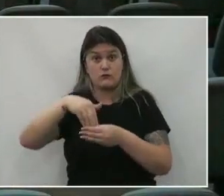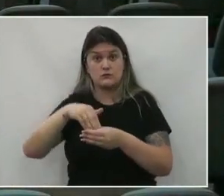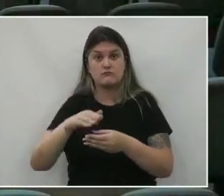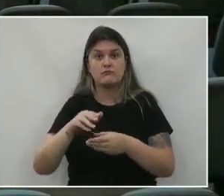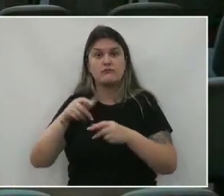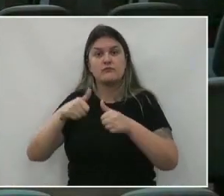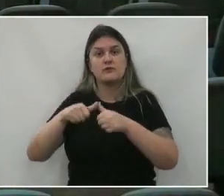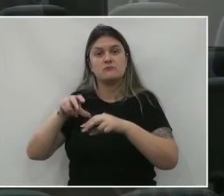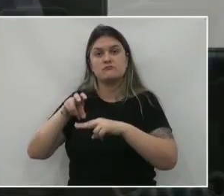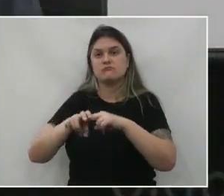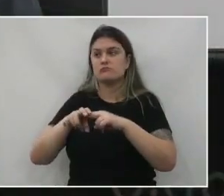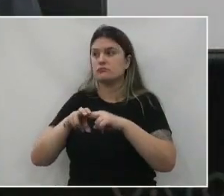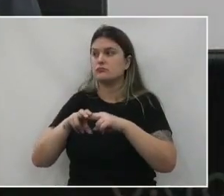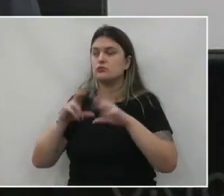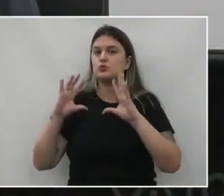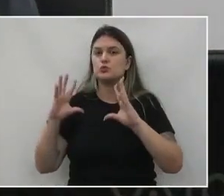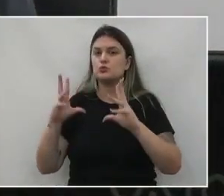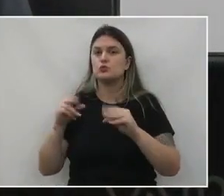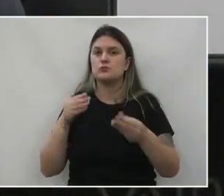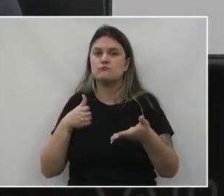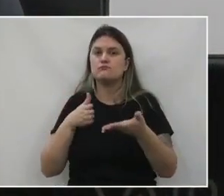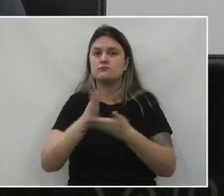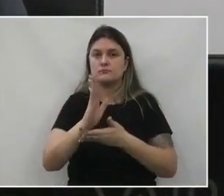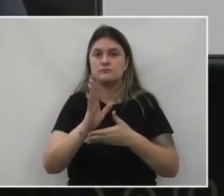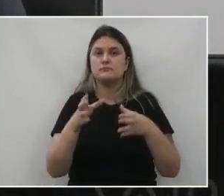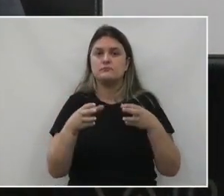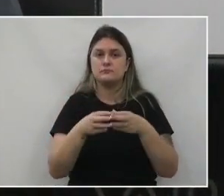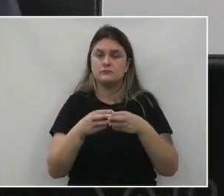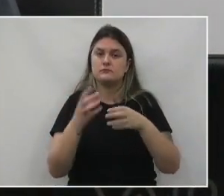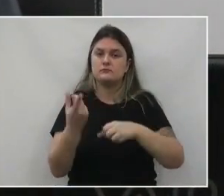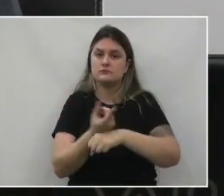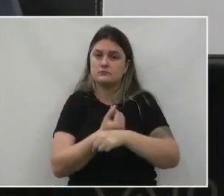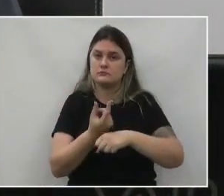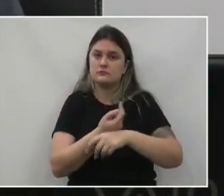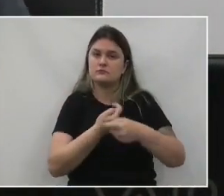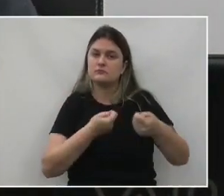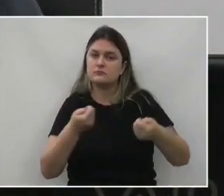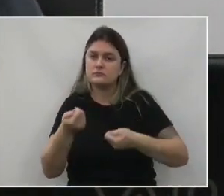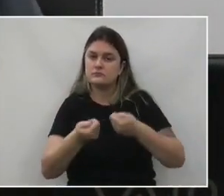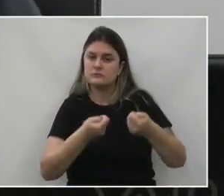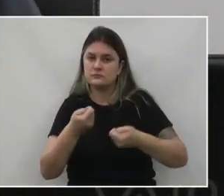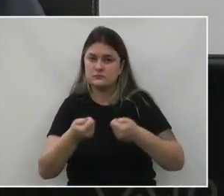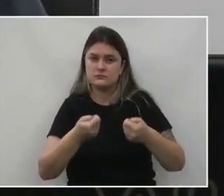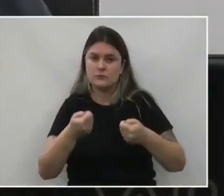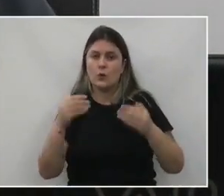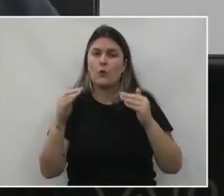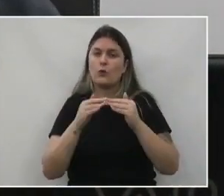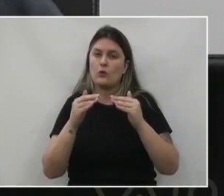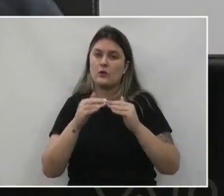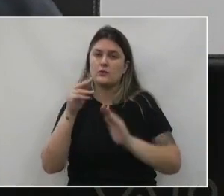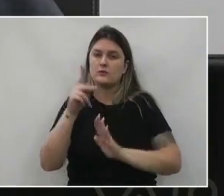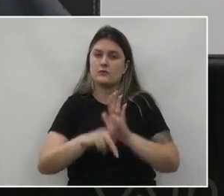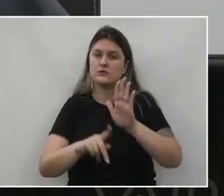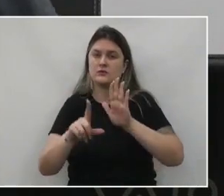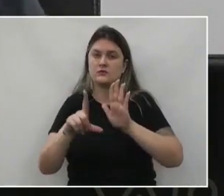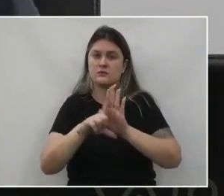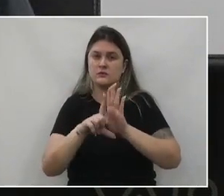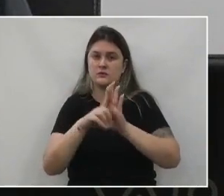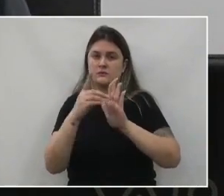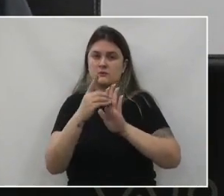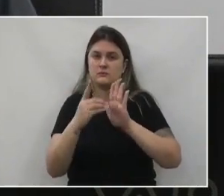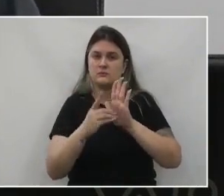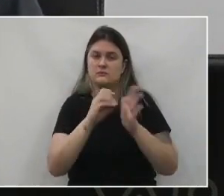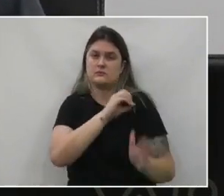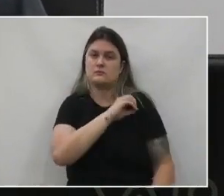aprovado parecer fundamentado da comissão de finanças orçamento patrimônio favorável ao projeto de decreto número